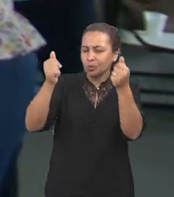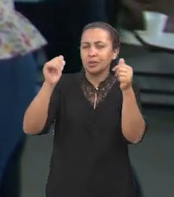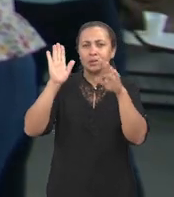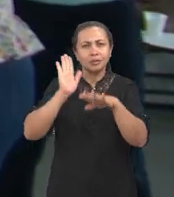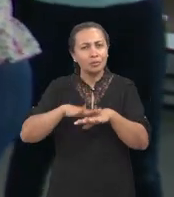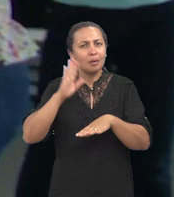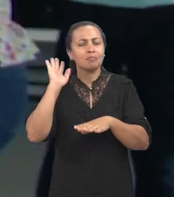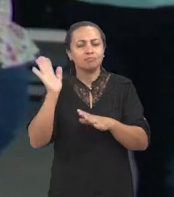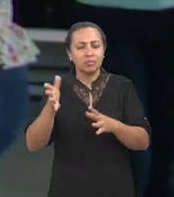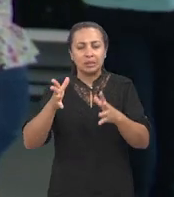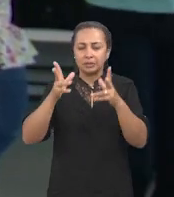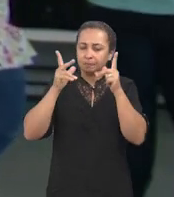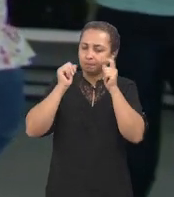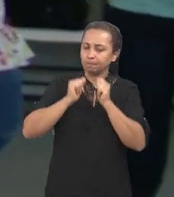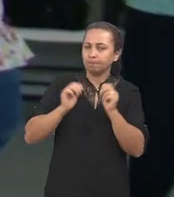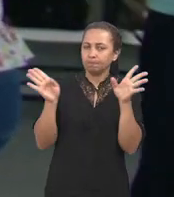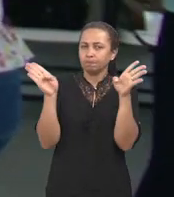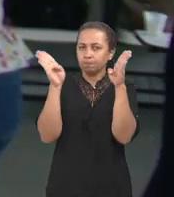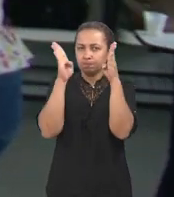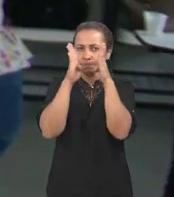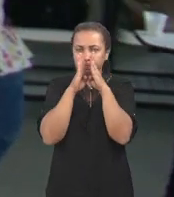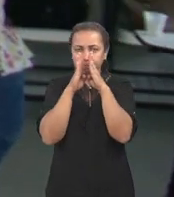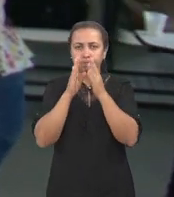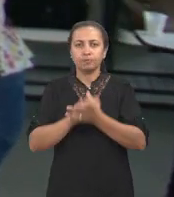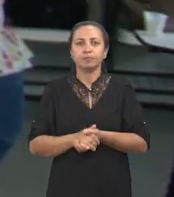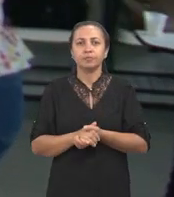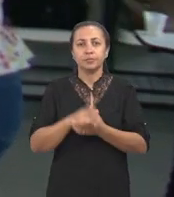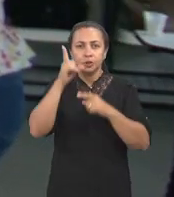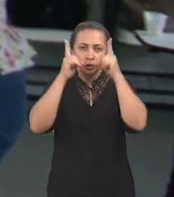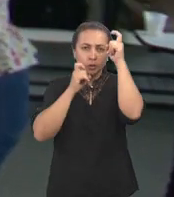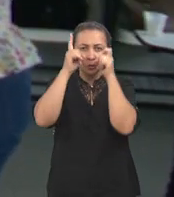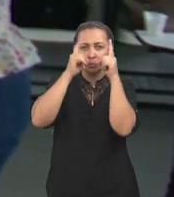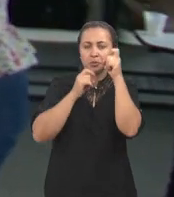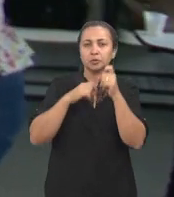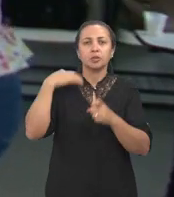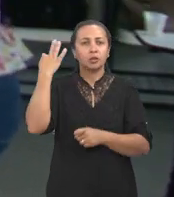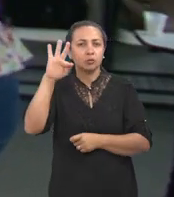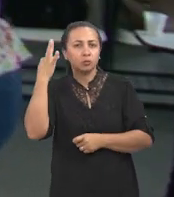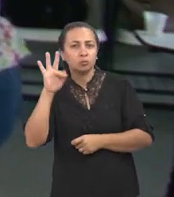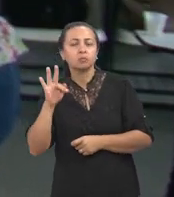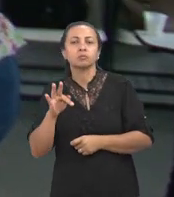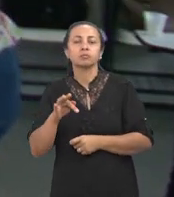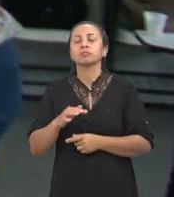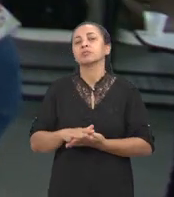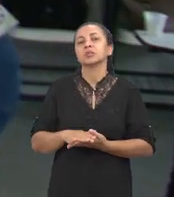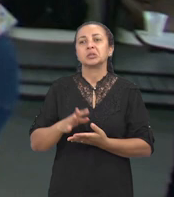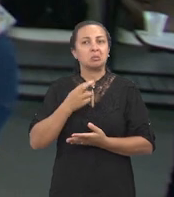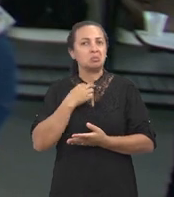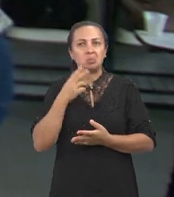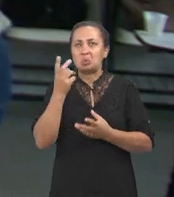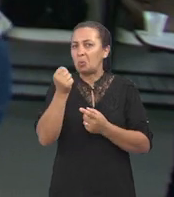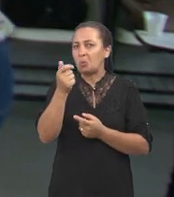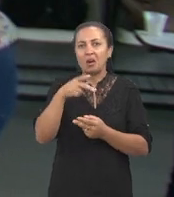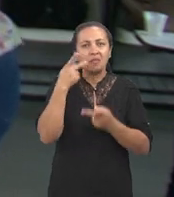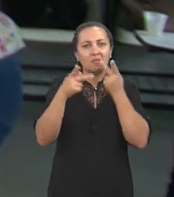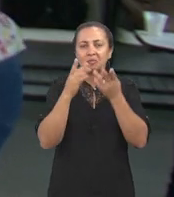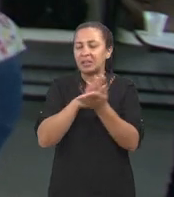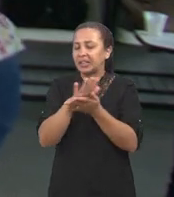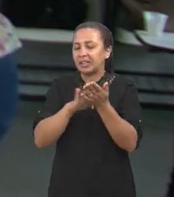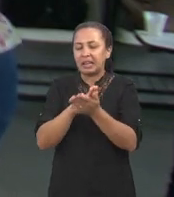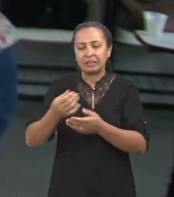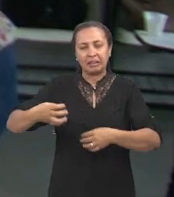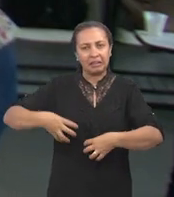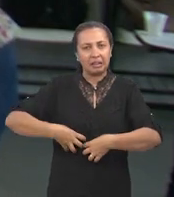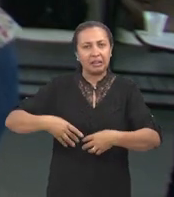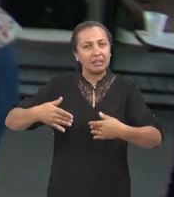natureza já um pouco mais contido a respeito de expressar as dores ou algo do tipo assim